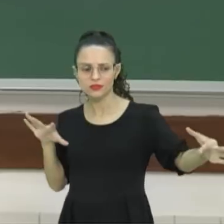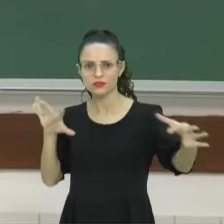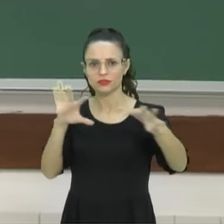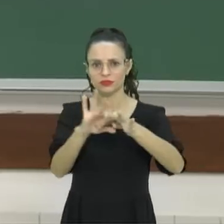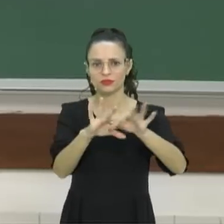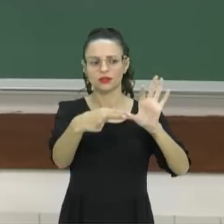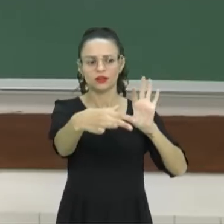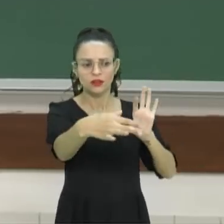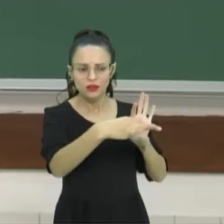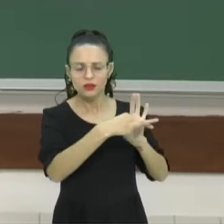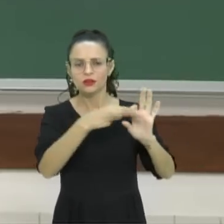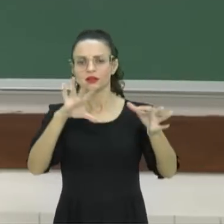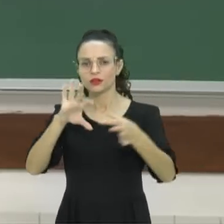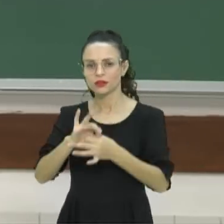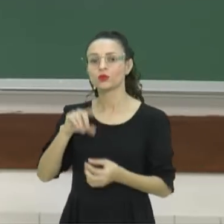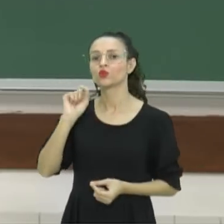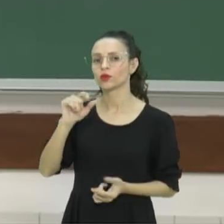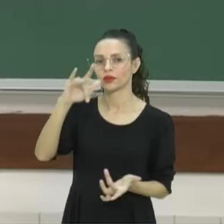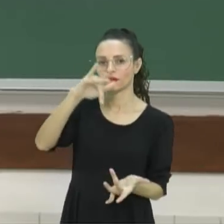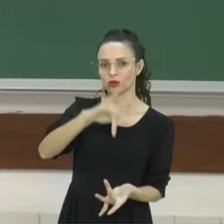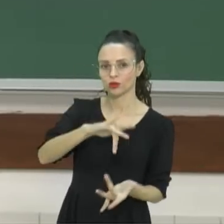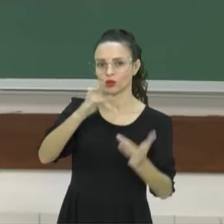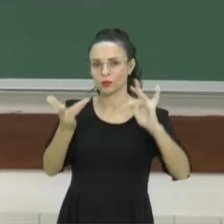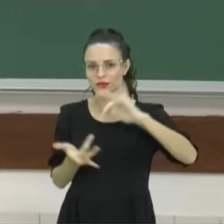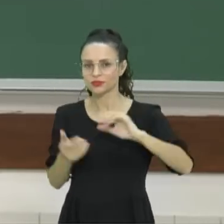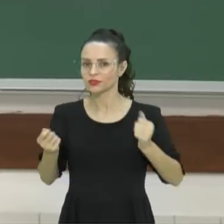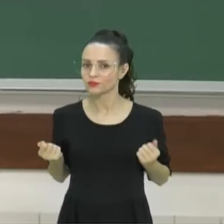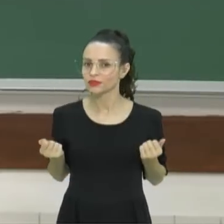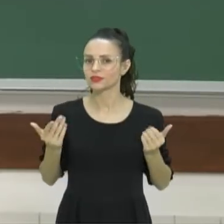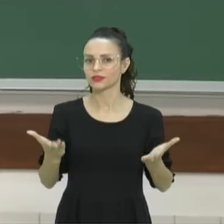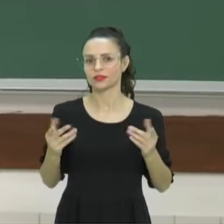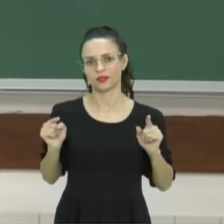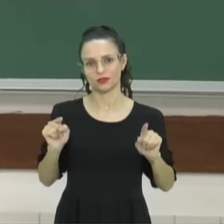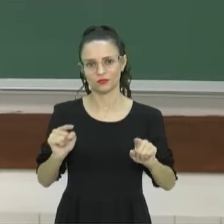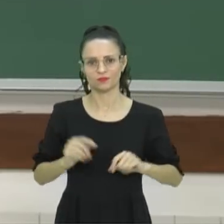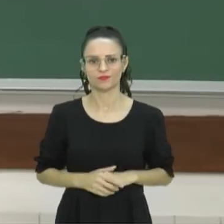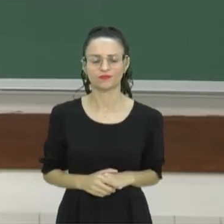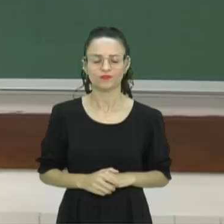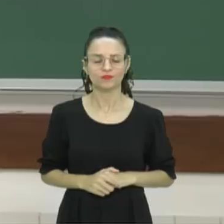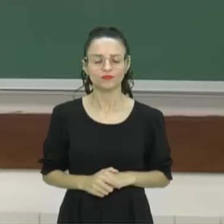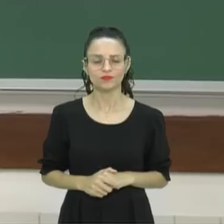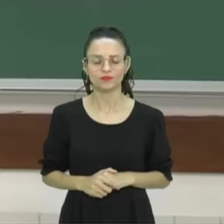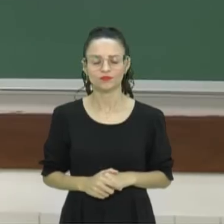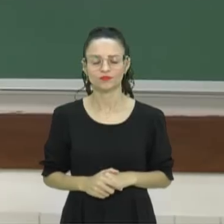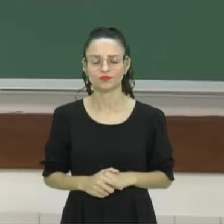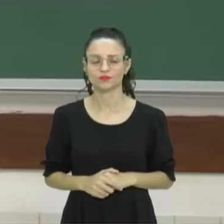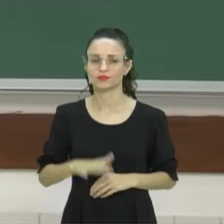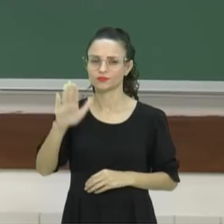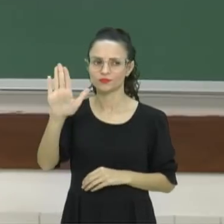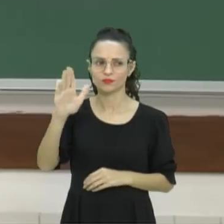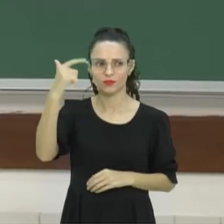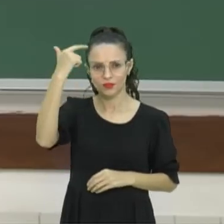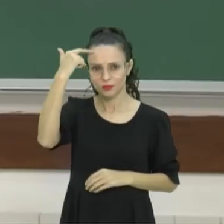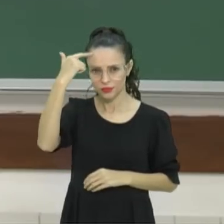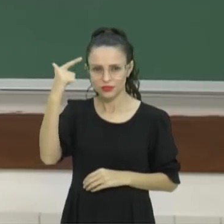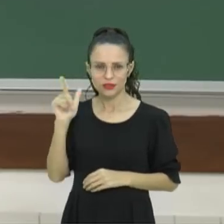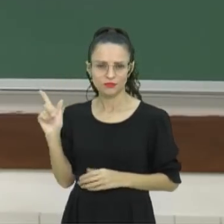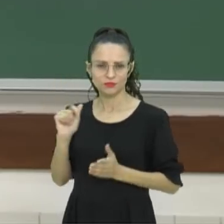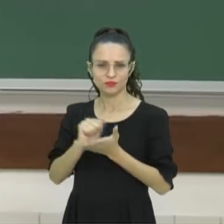a globalização que me possibilita essa forma. Bom, vamos pensar então uma